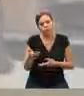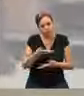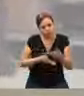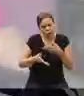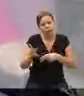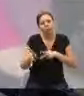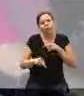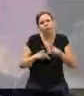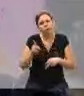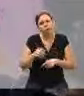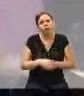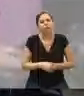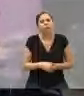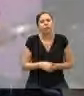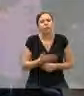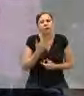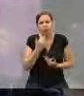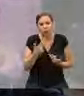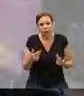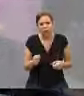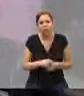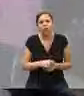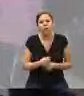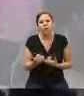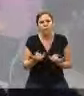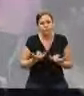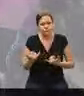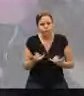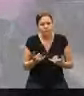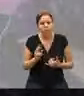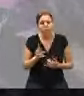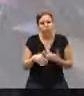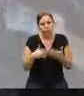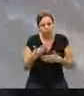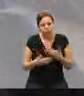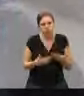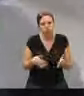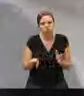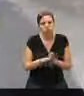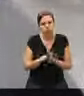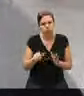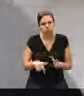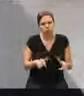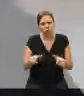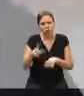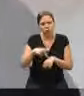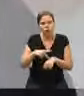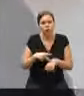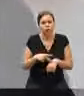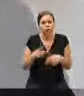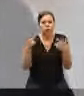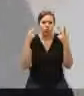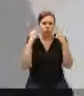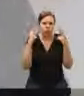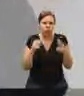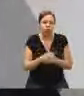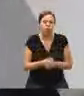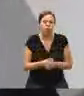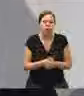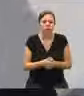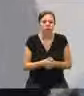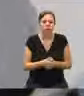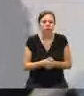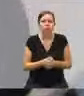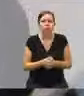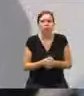convive, a gente se alimenta das informações diariamente que chega desses países que normalmente estão excluídos,